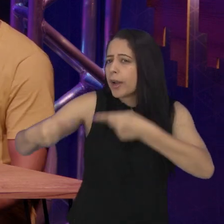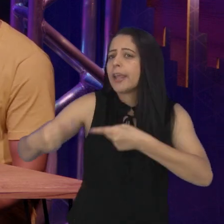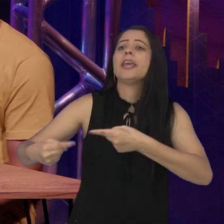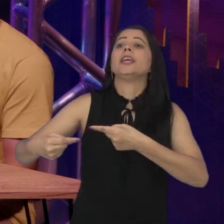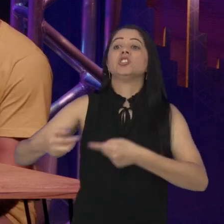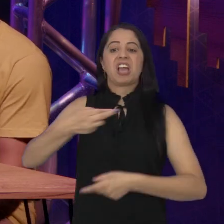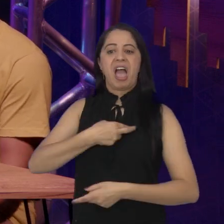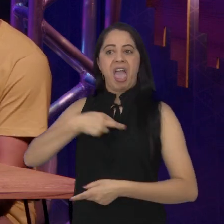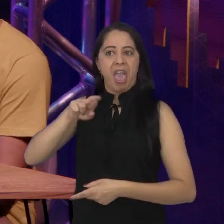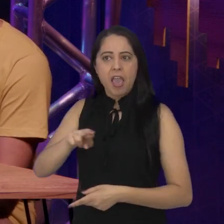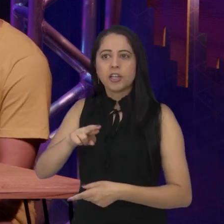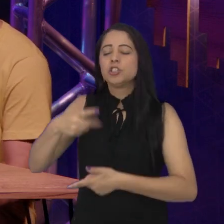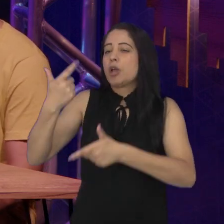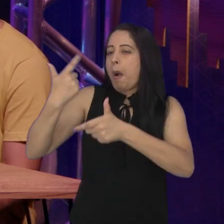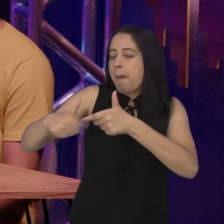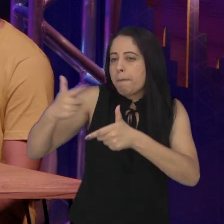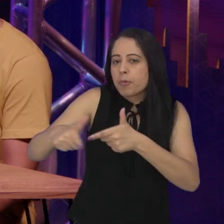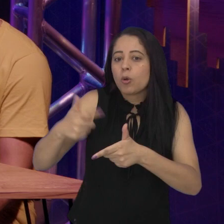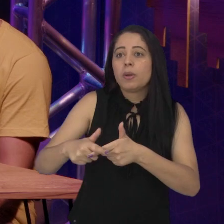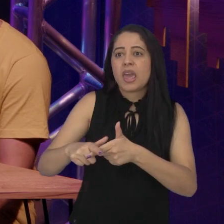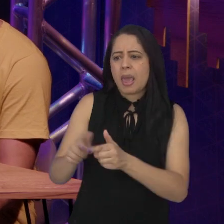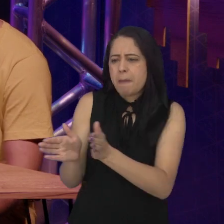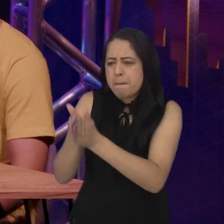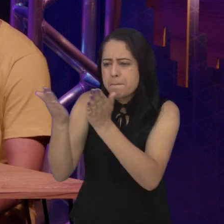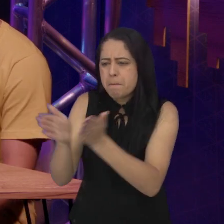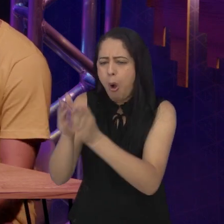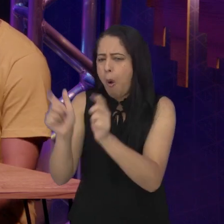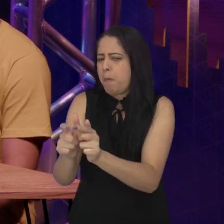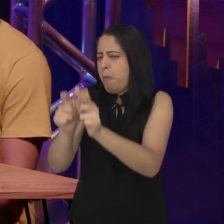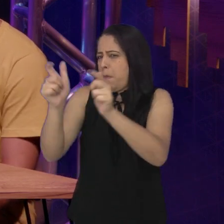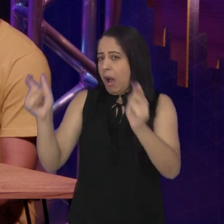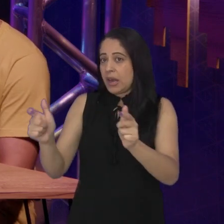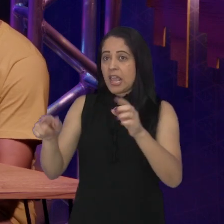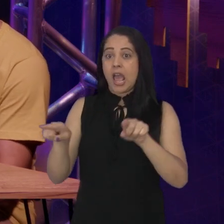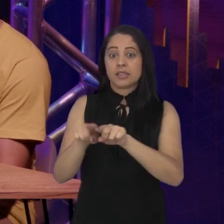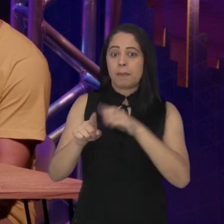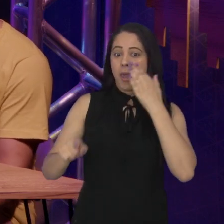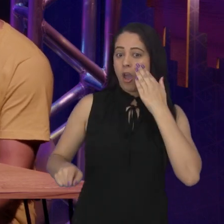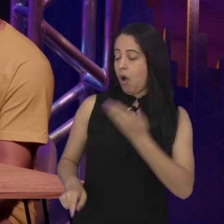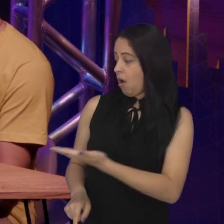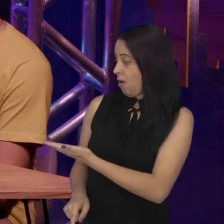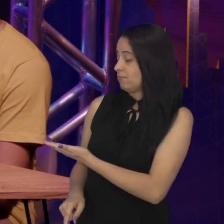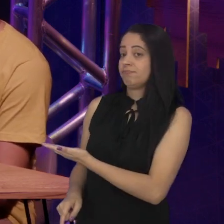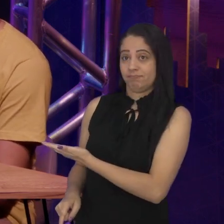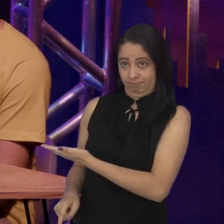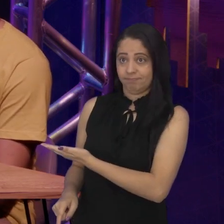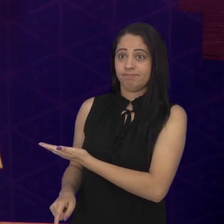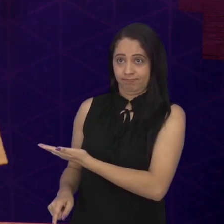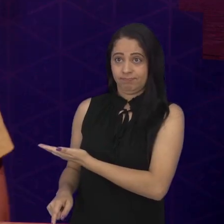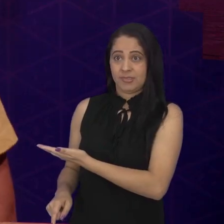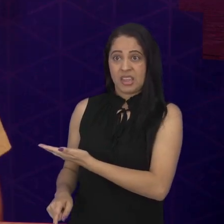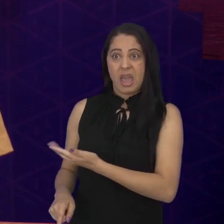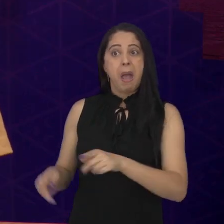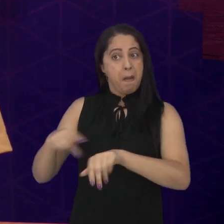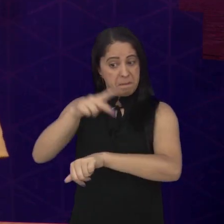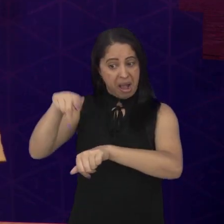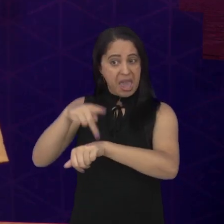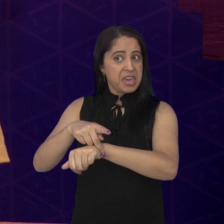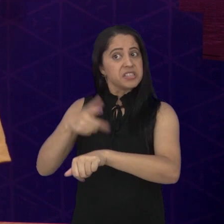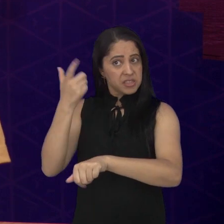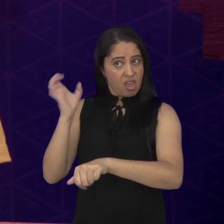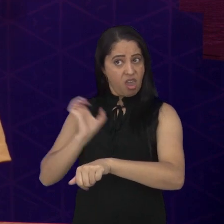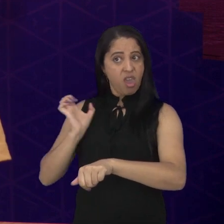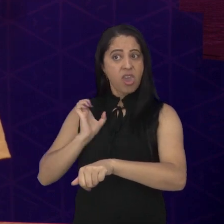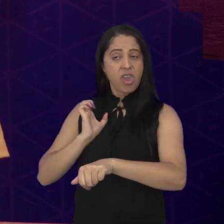de divergência de religião, tem muita gente pobre também, né? A Arábia Saudita, né? São